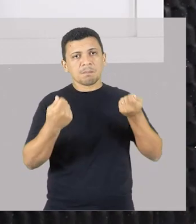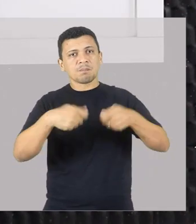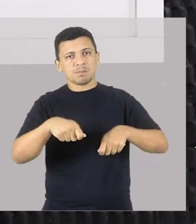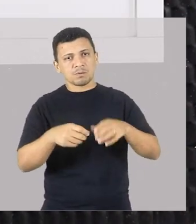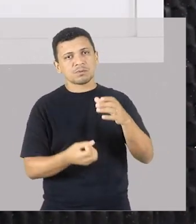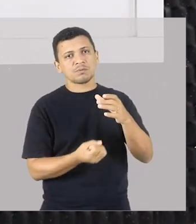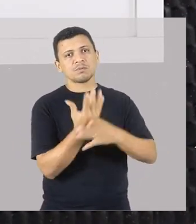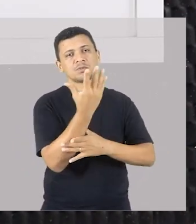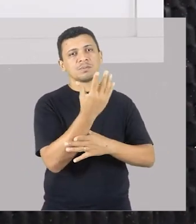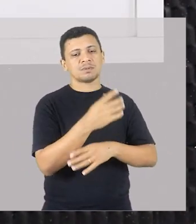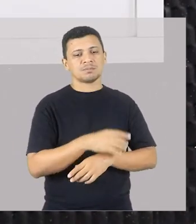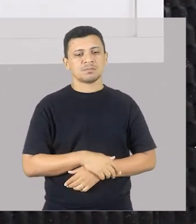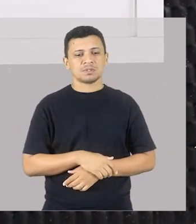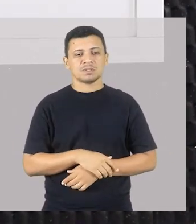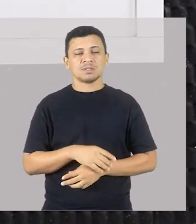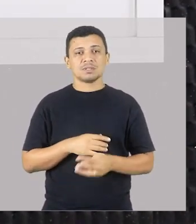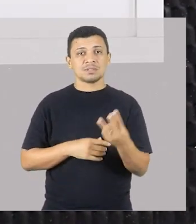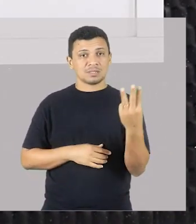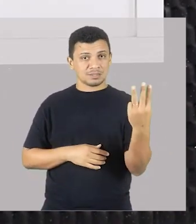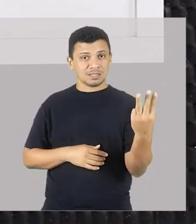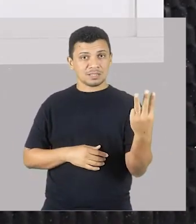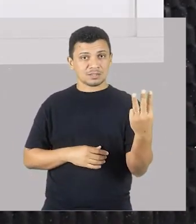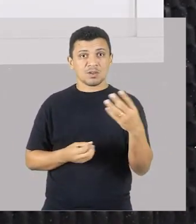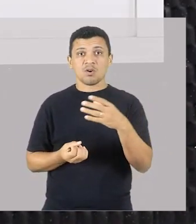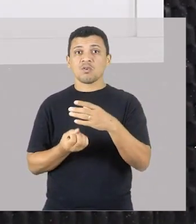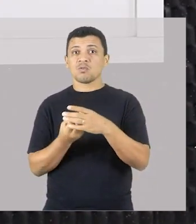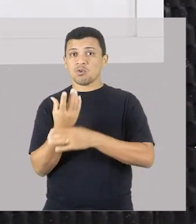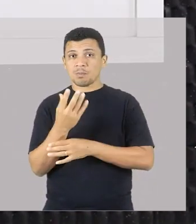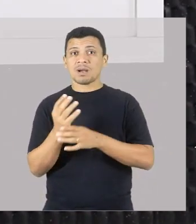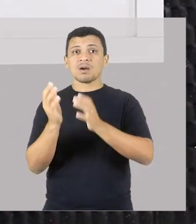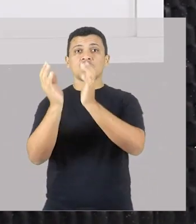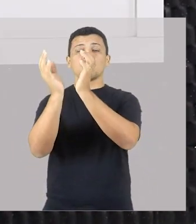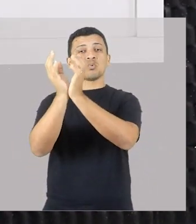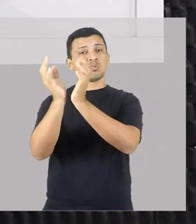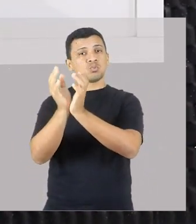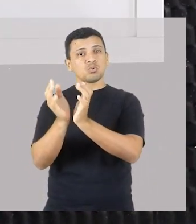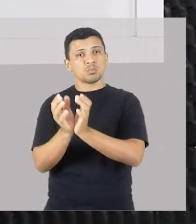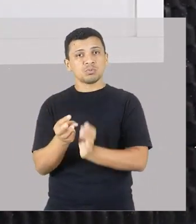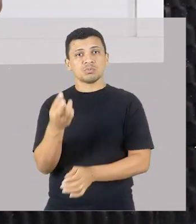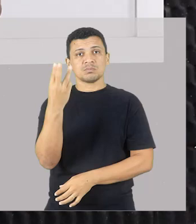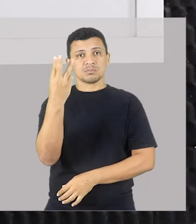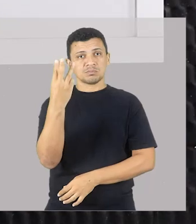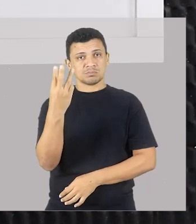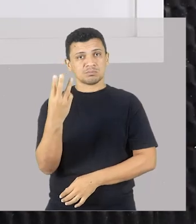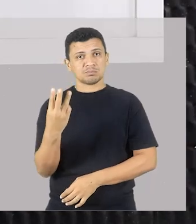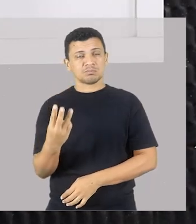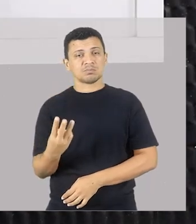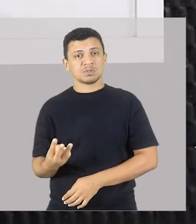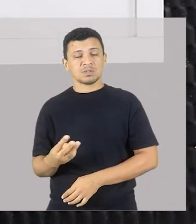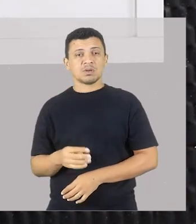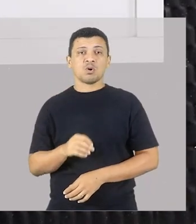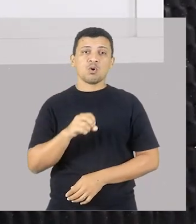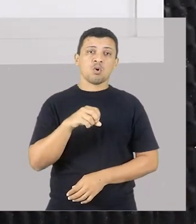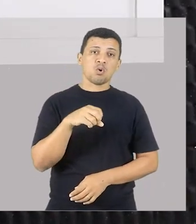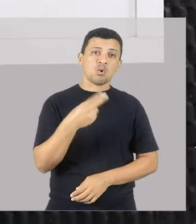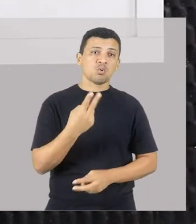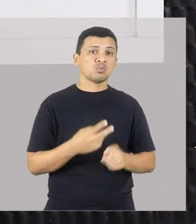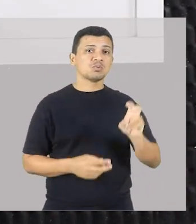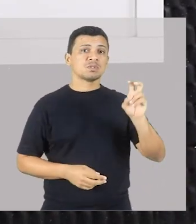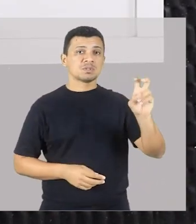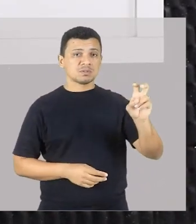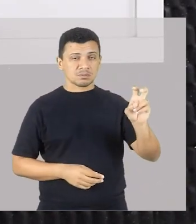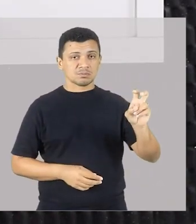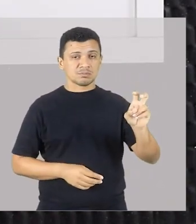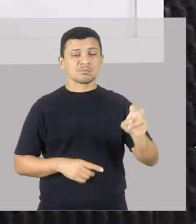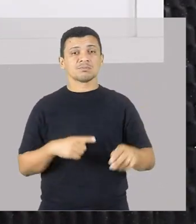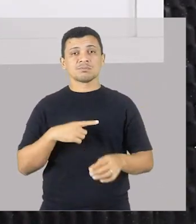certo? Estou pegando 3 para formar grupos de 3, 5 grupos de 5. Então esse é o típico problema de